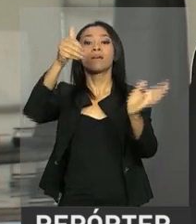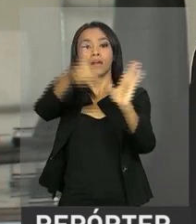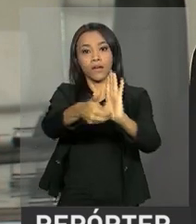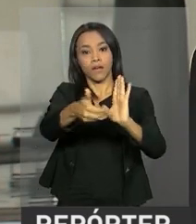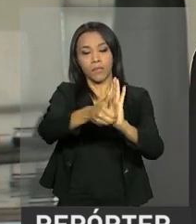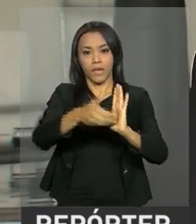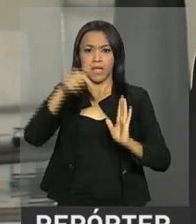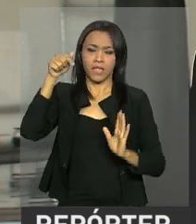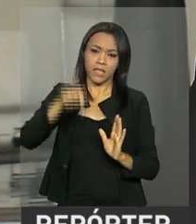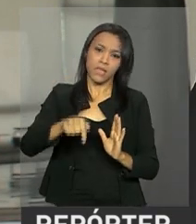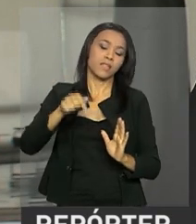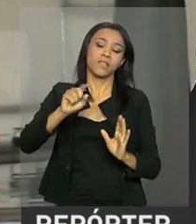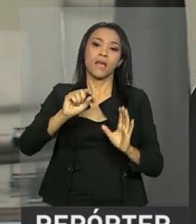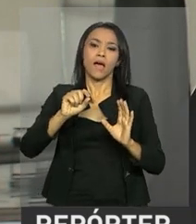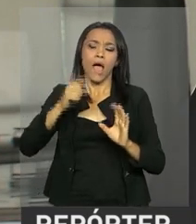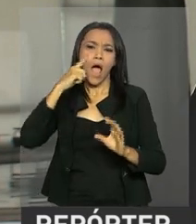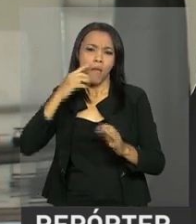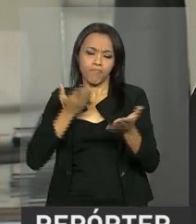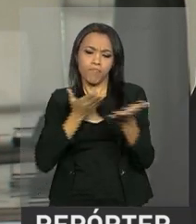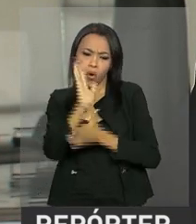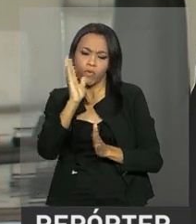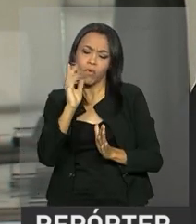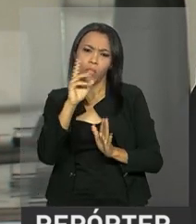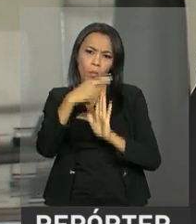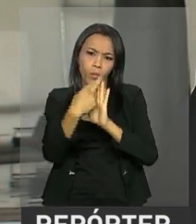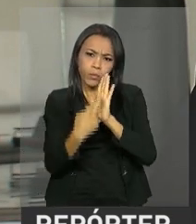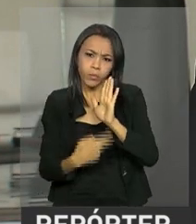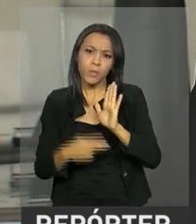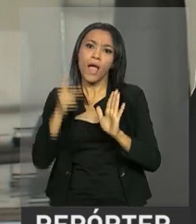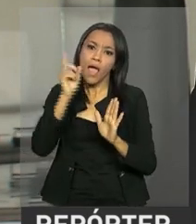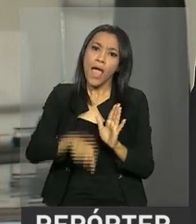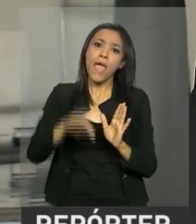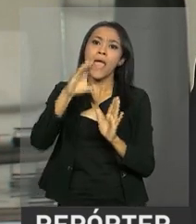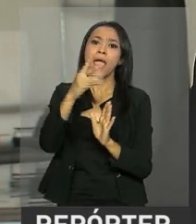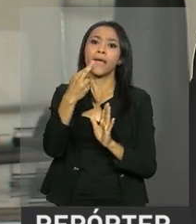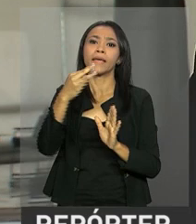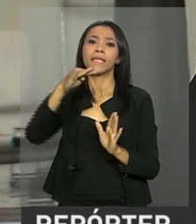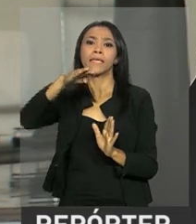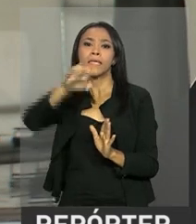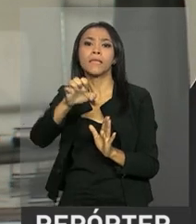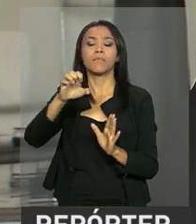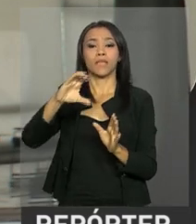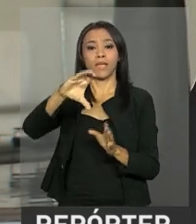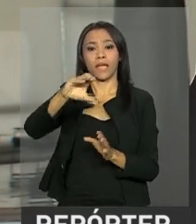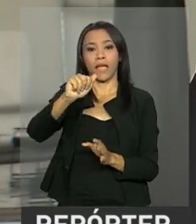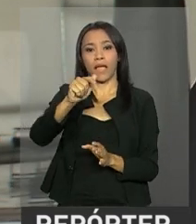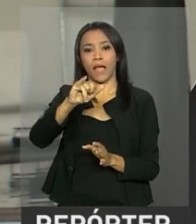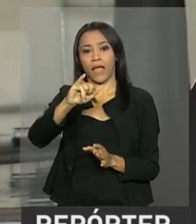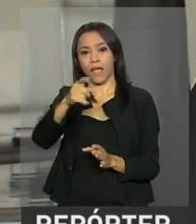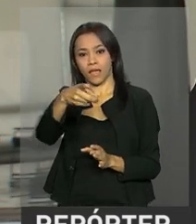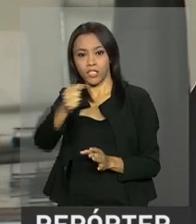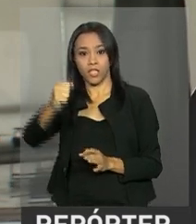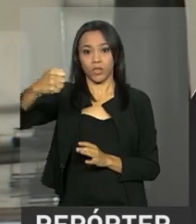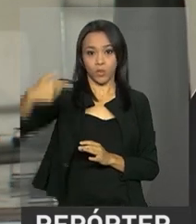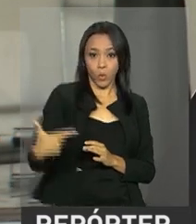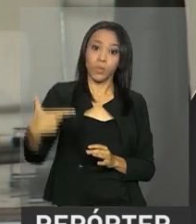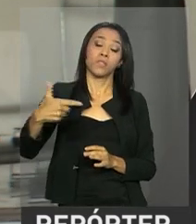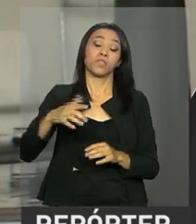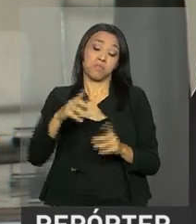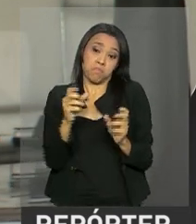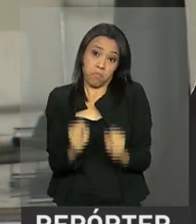que analisa a matéria aprovou um parecer que torna crime o Caixa 2. Mas como a votação em plenário pode